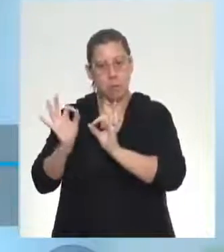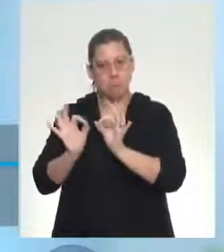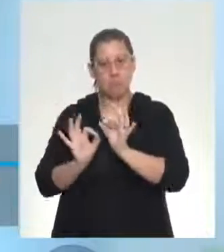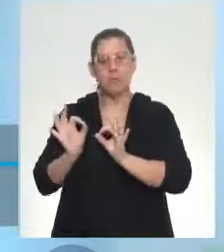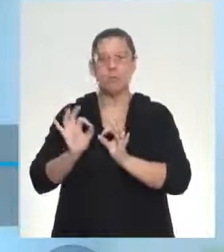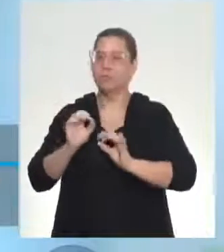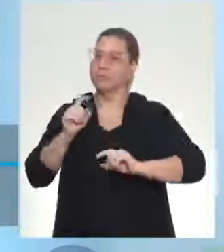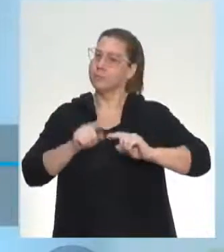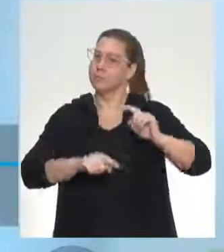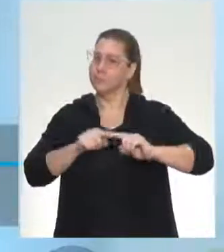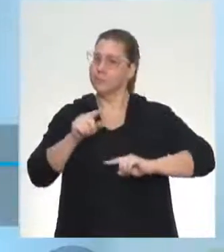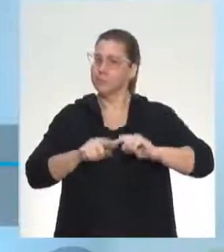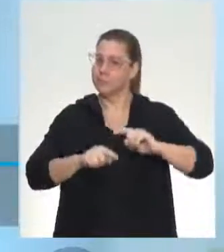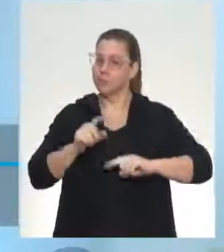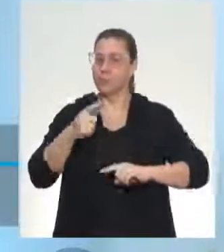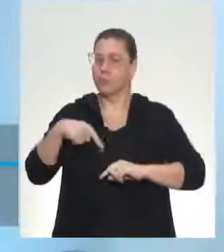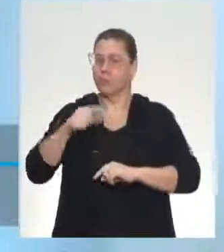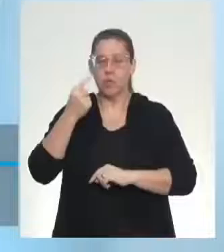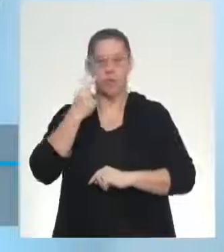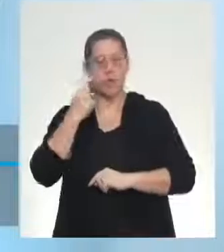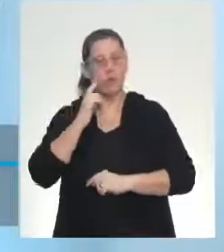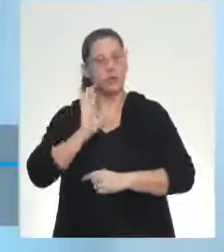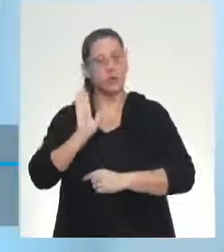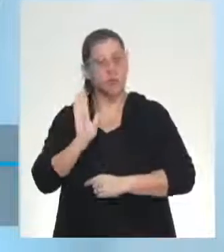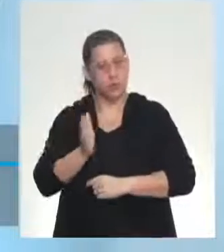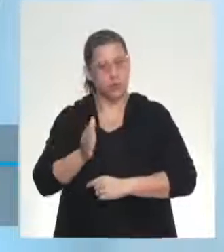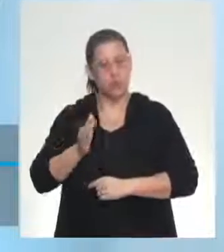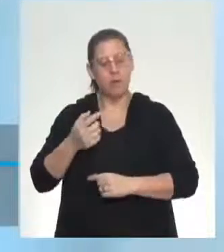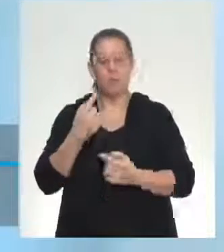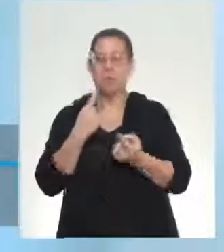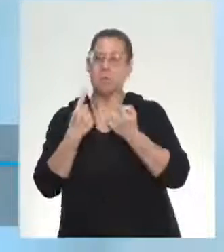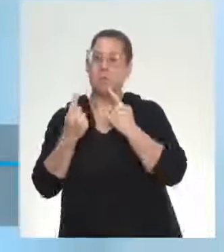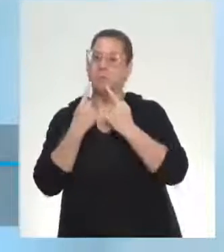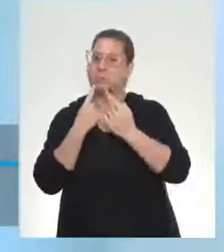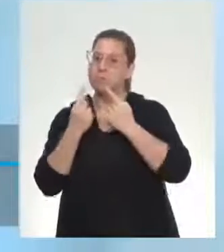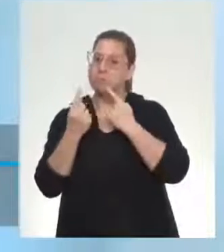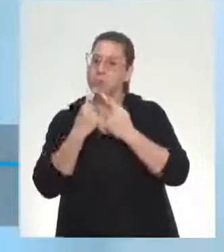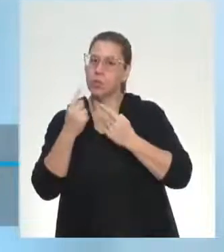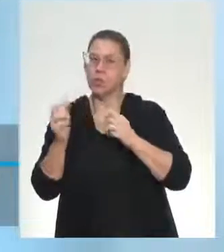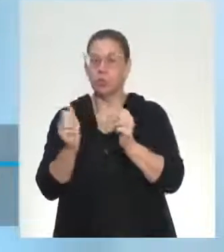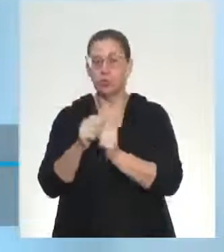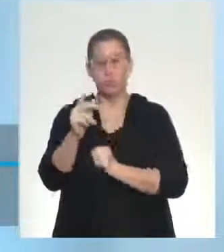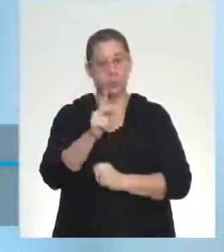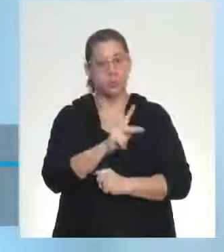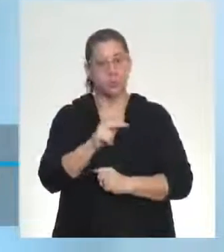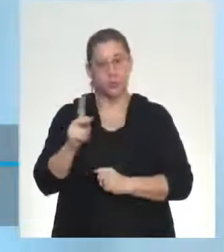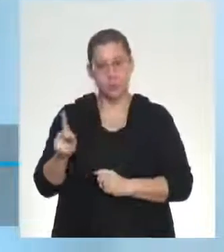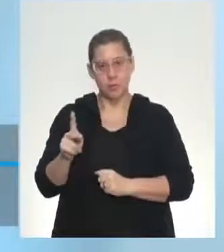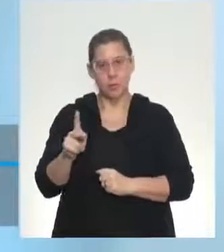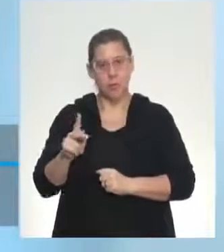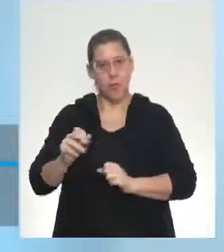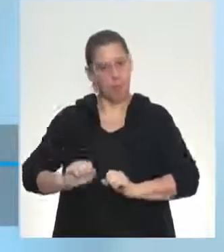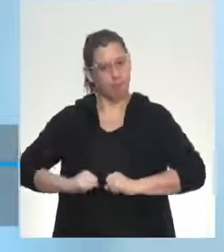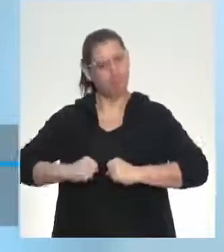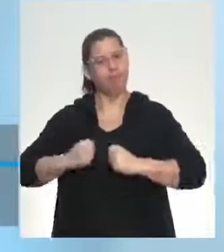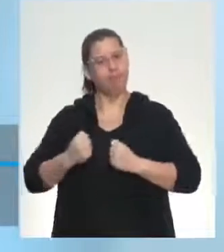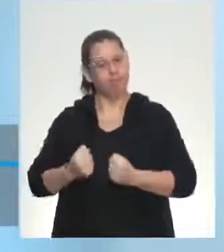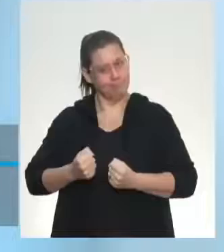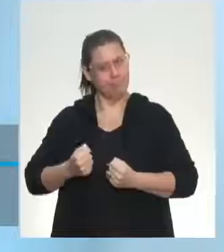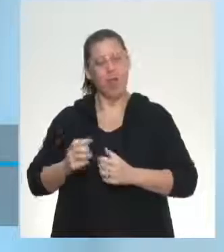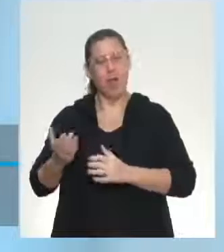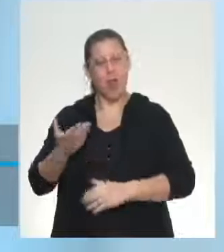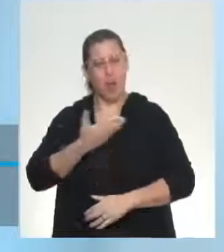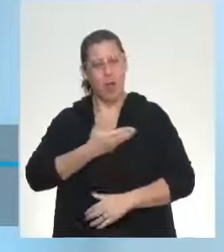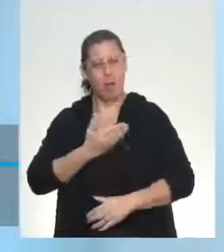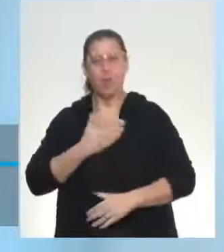seus materiais, nós vamos aqui já dialogar com os professores, guerreiros e parceiros que já